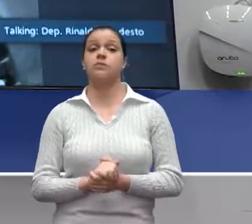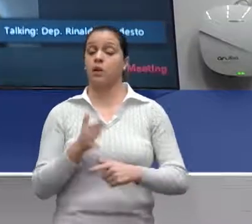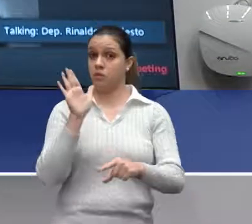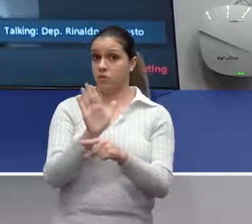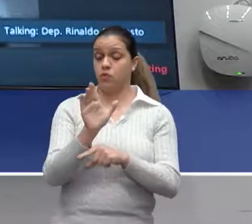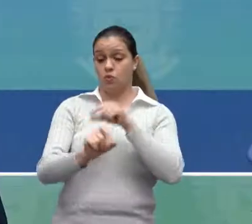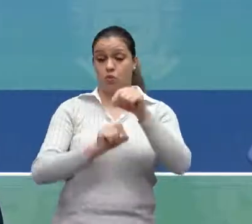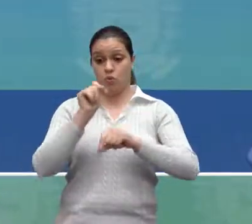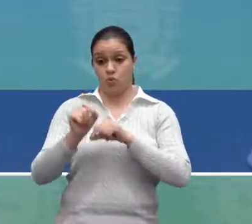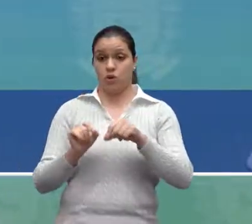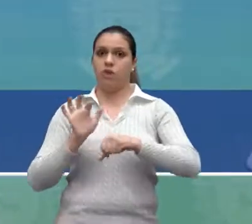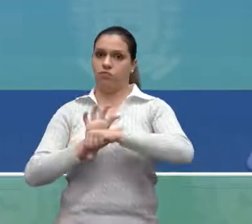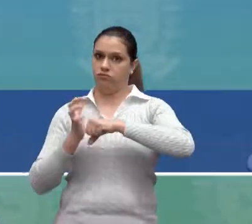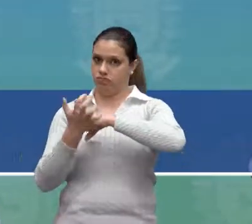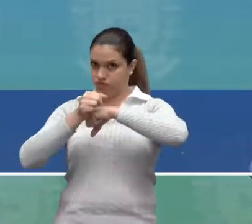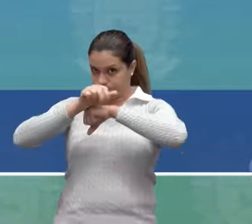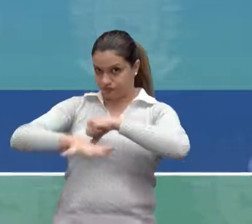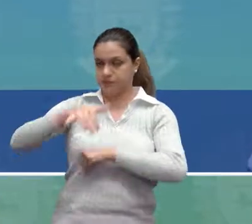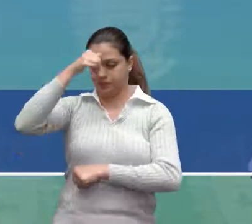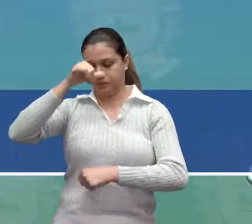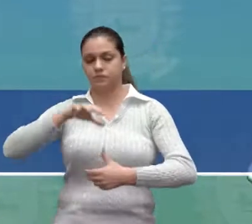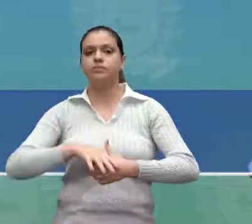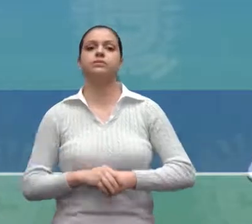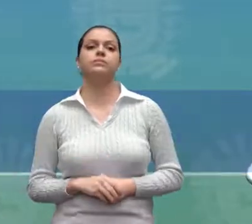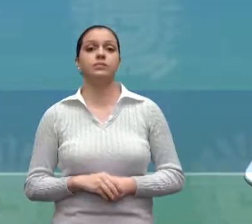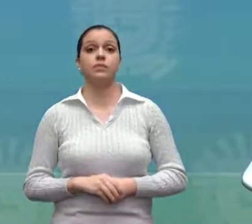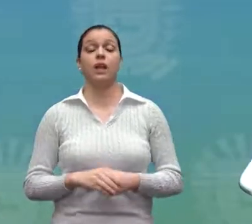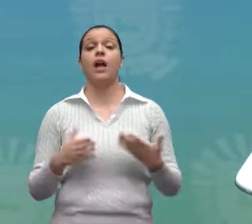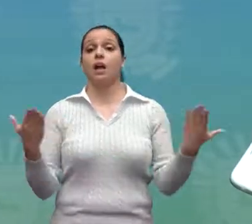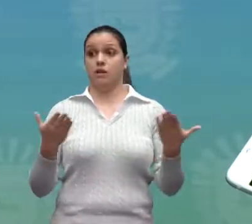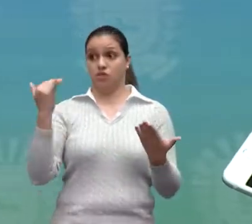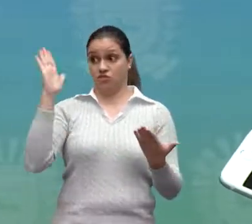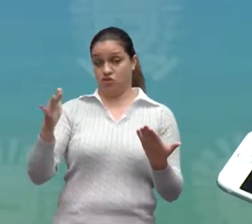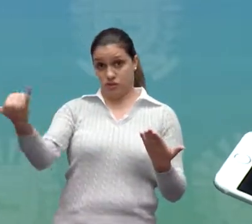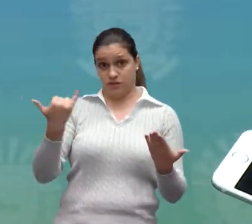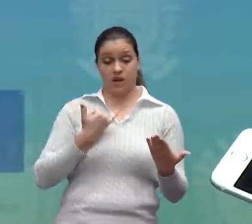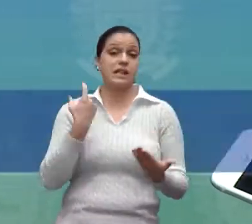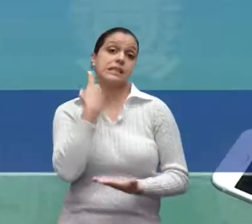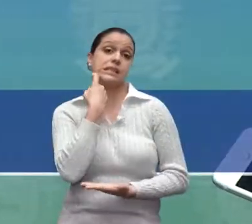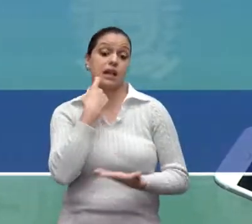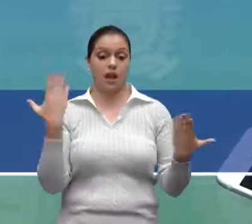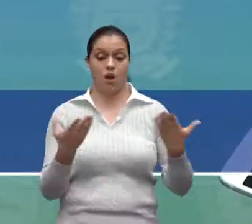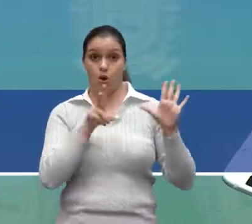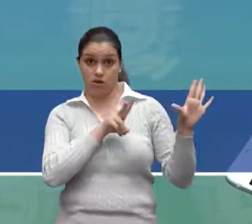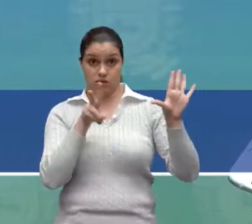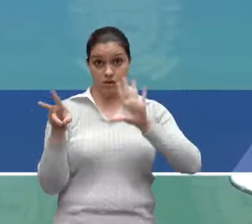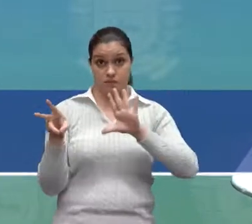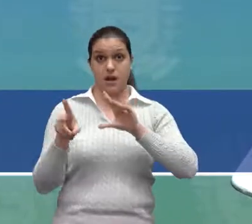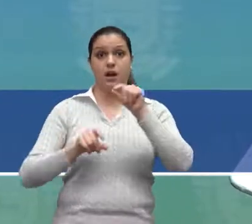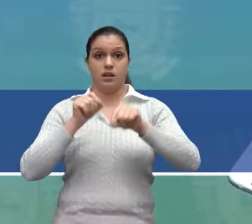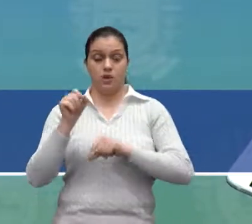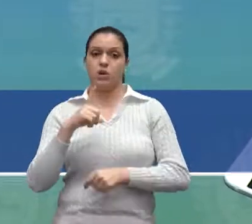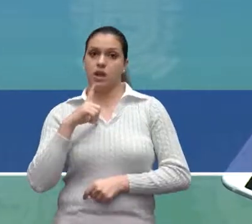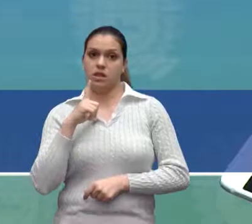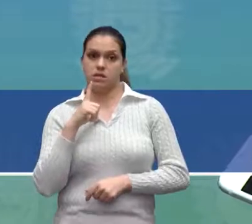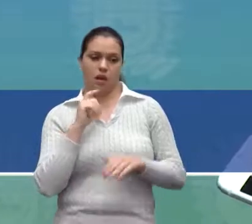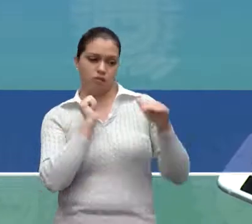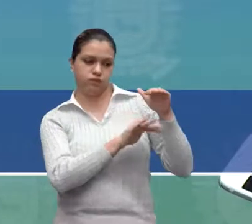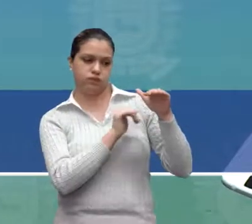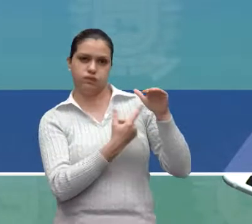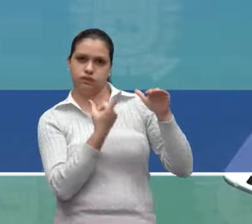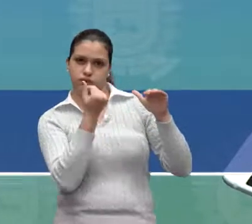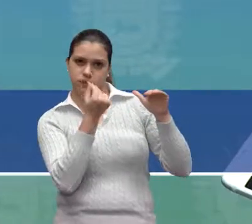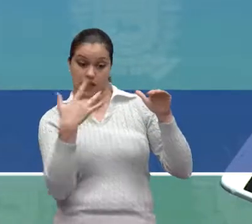novo coronavírus. Veio aqui o secretário Sérgio de Paula nos informar que sexta-feira desta semana vai estar liberando